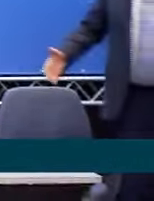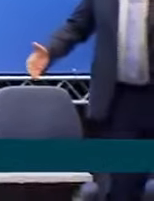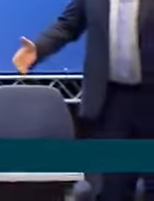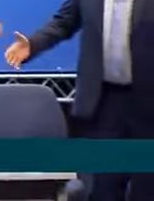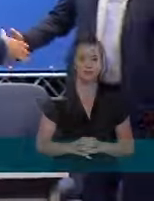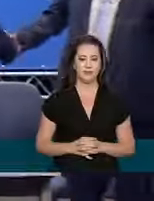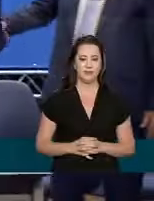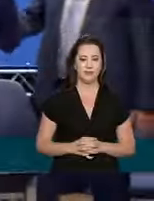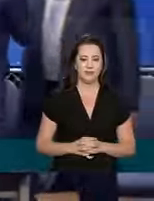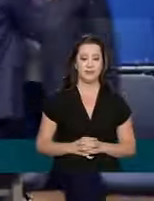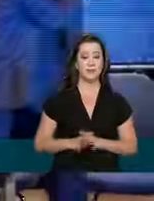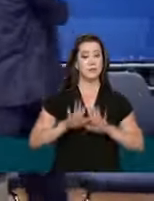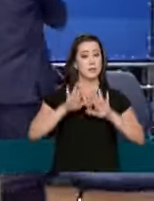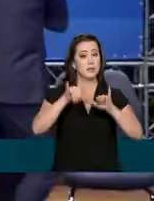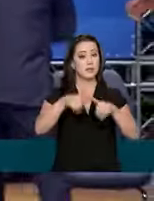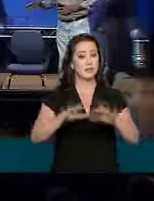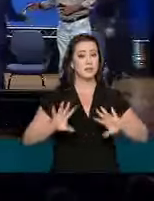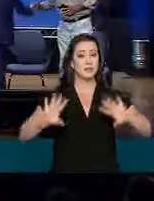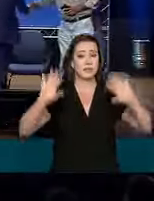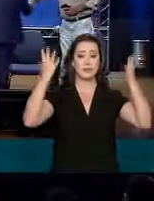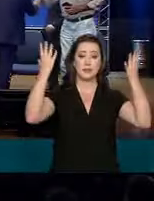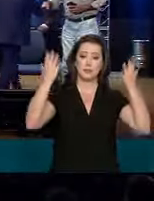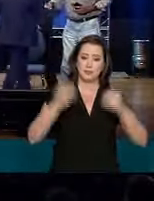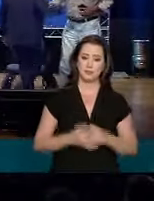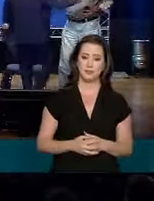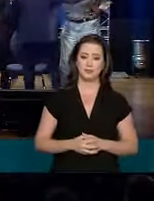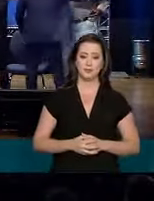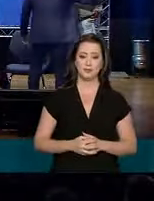Está encerrada esta cerimônia.